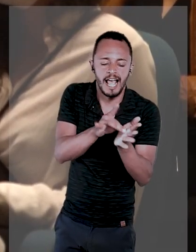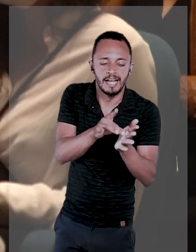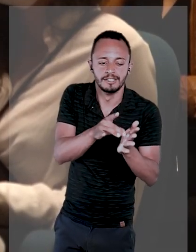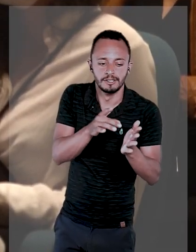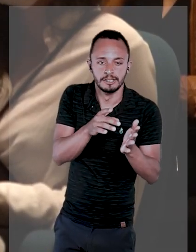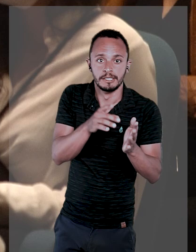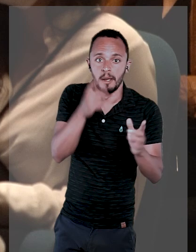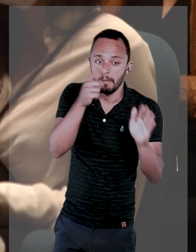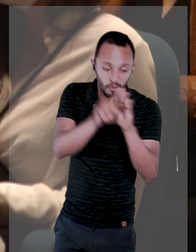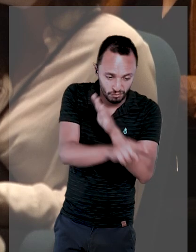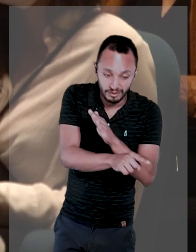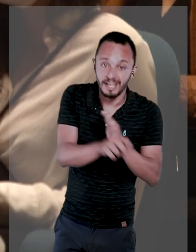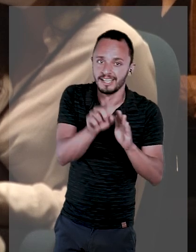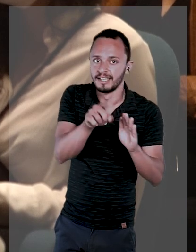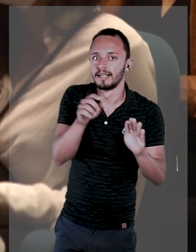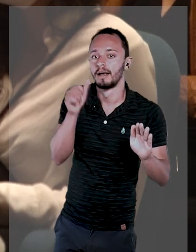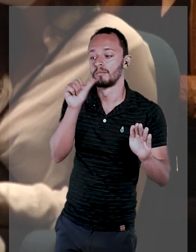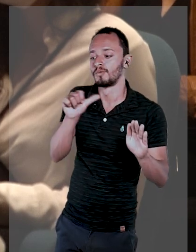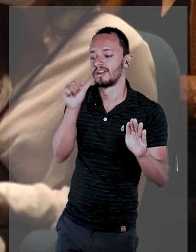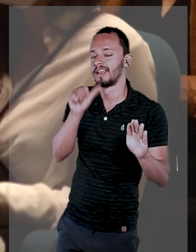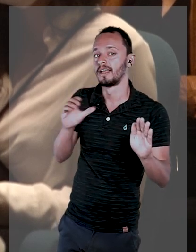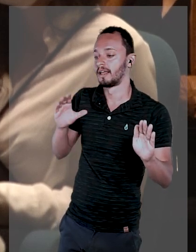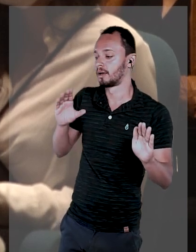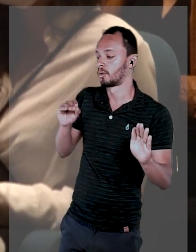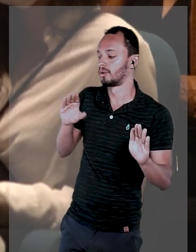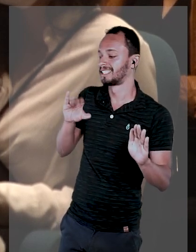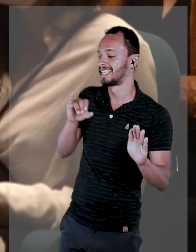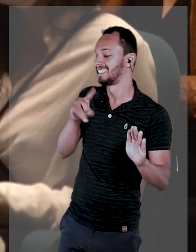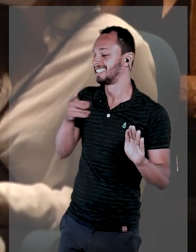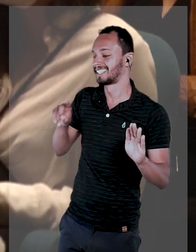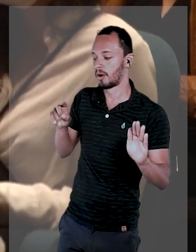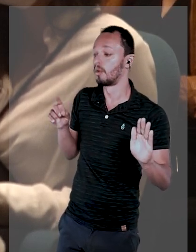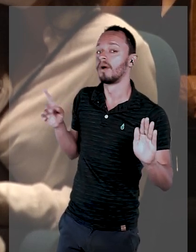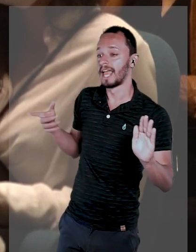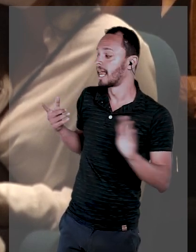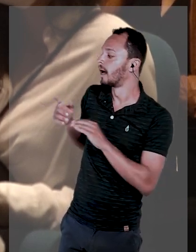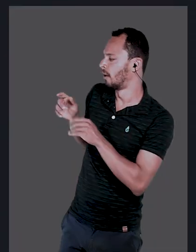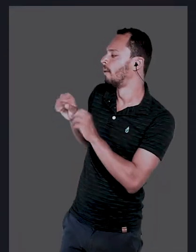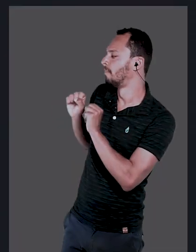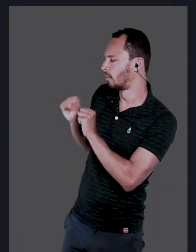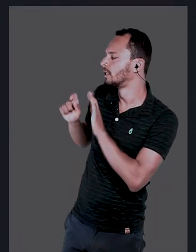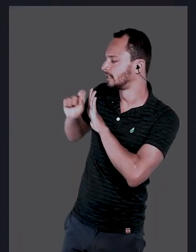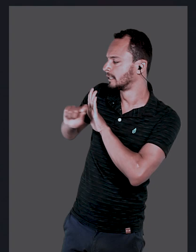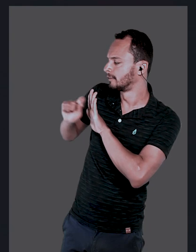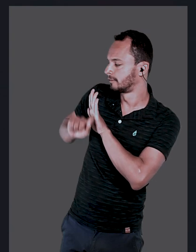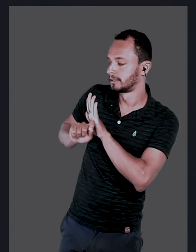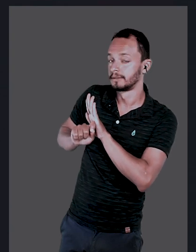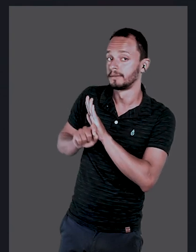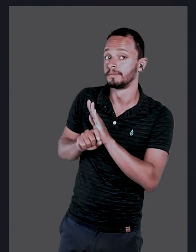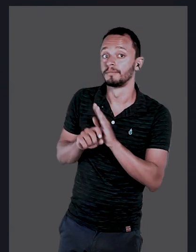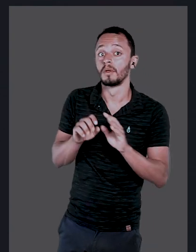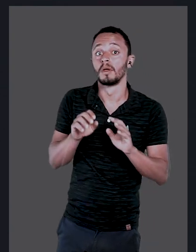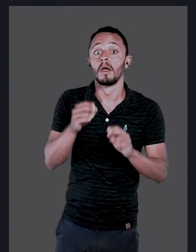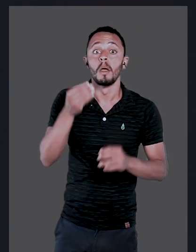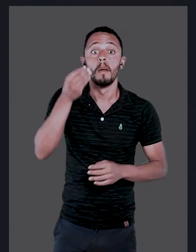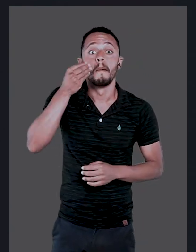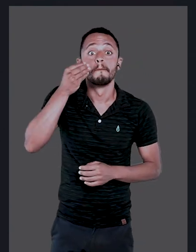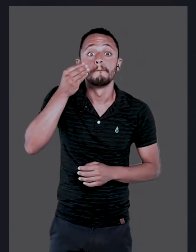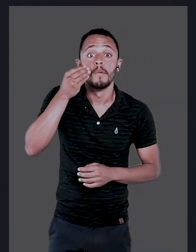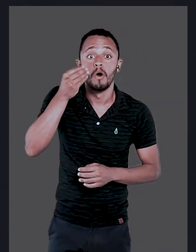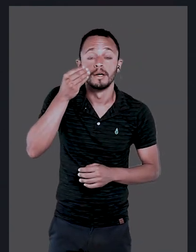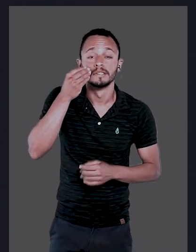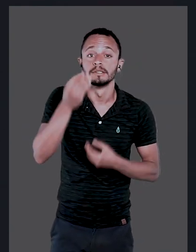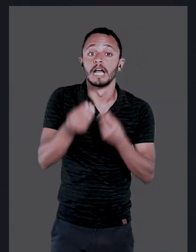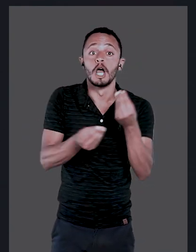Conceição Evaristo a abrir o livro. Então é impossível nós lermos esta história que, mais uma vez, mostra como os povos negros